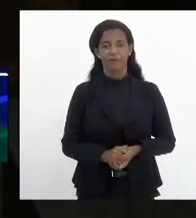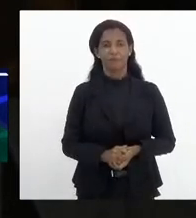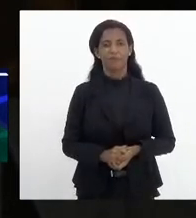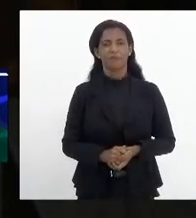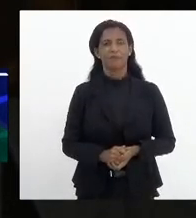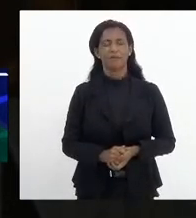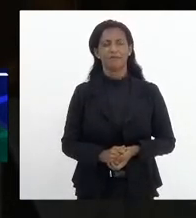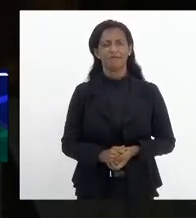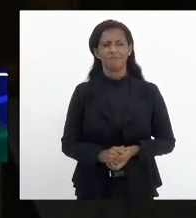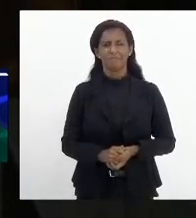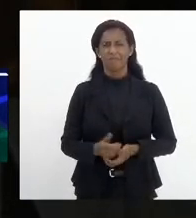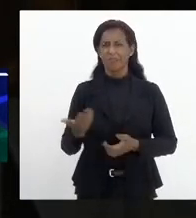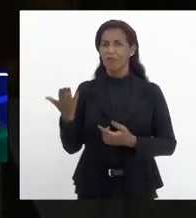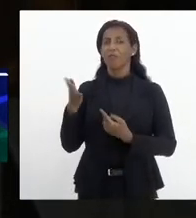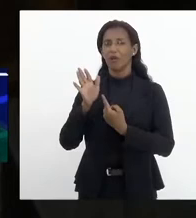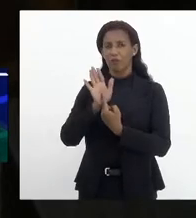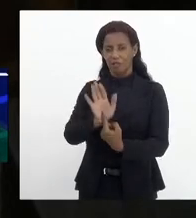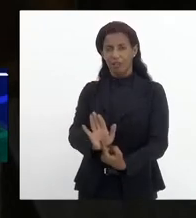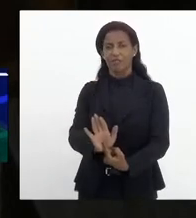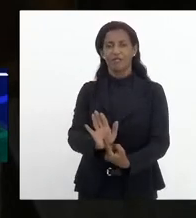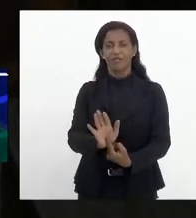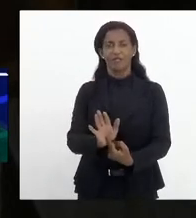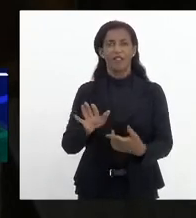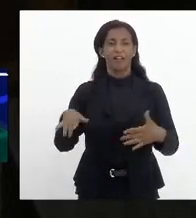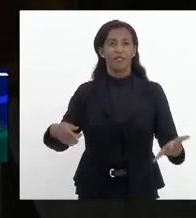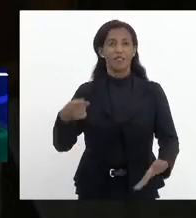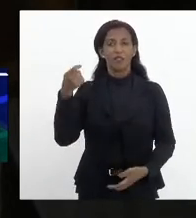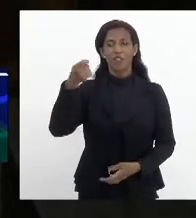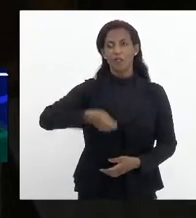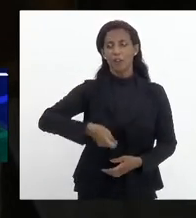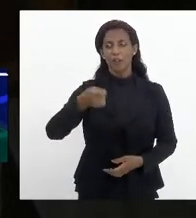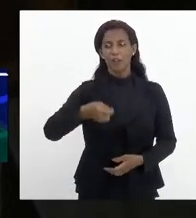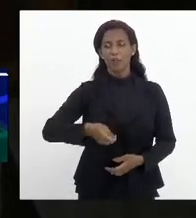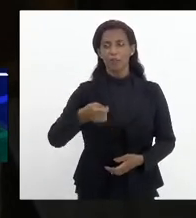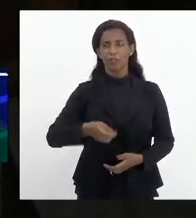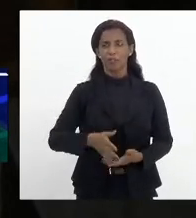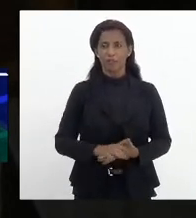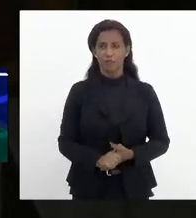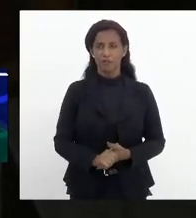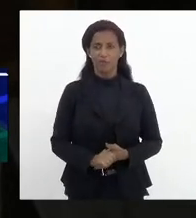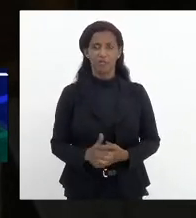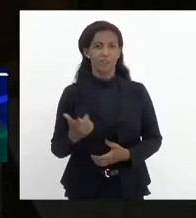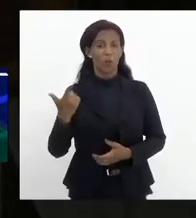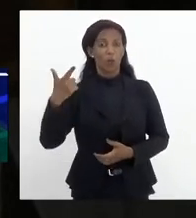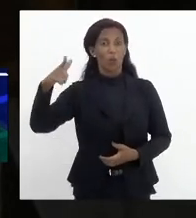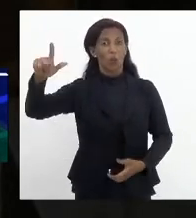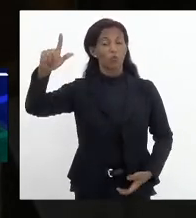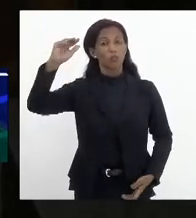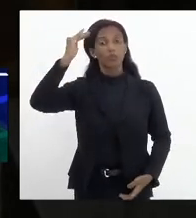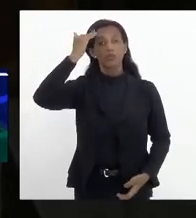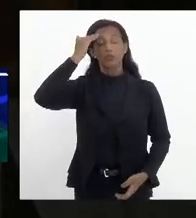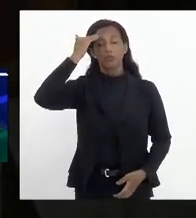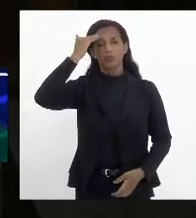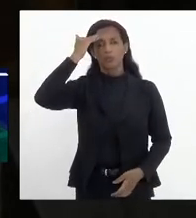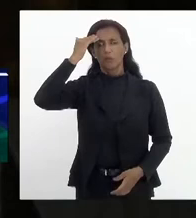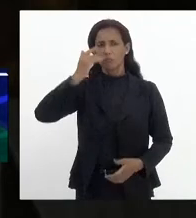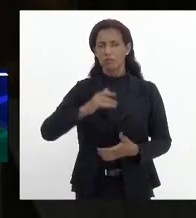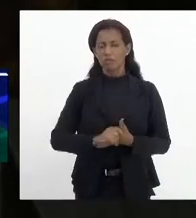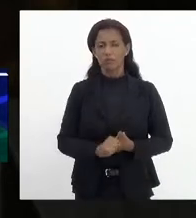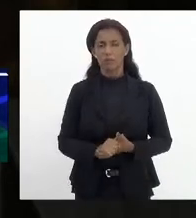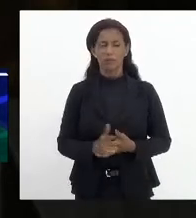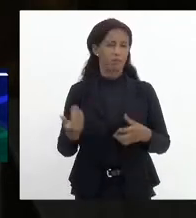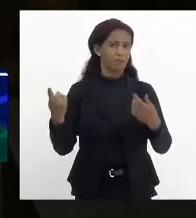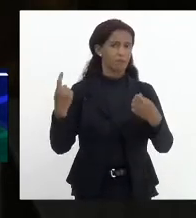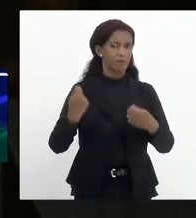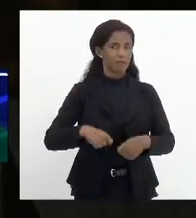rebelamos contra isso. Até que o tribunal resolveu dar um outro entendimento, que